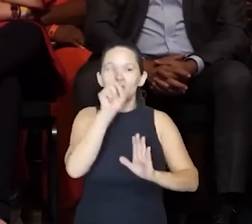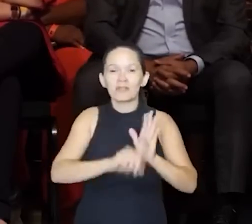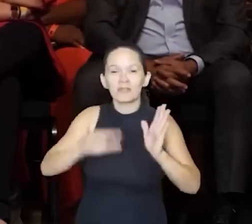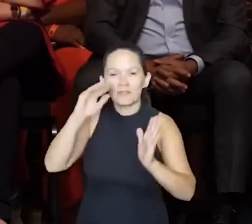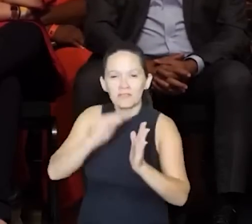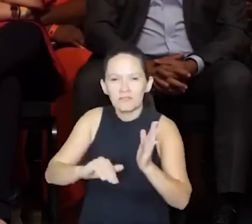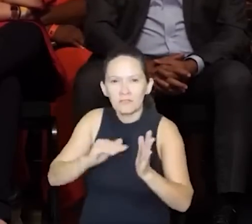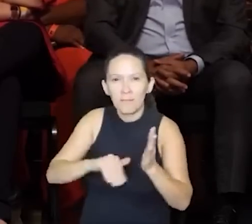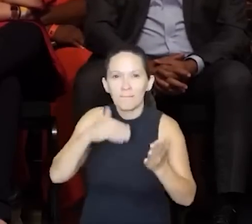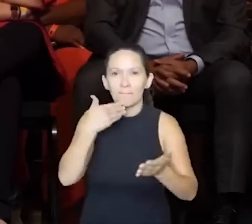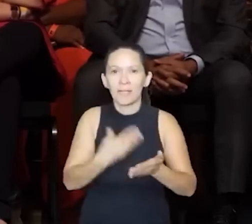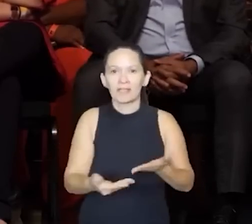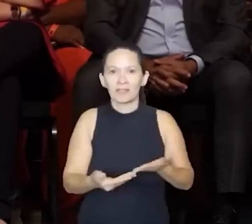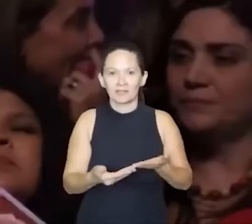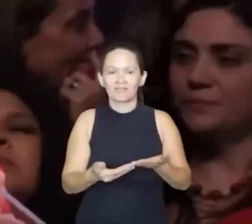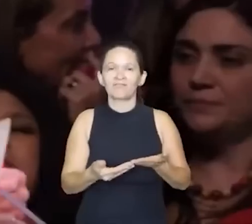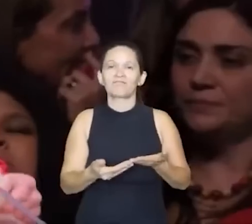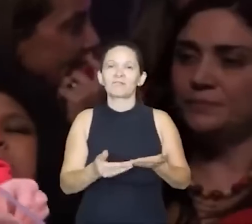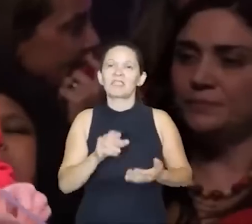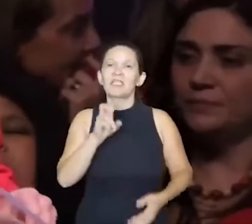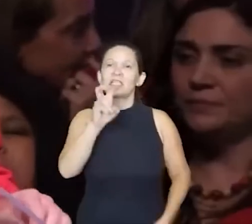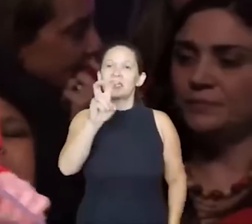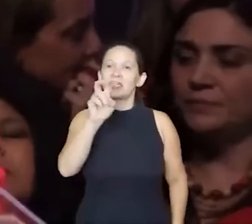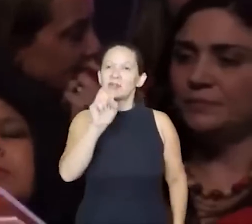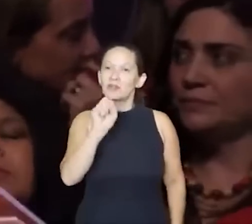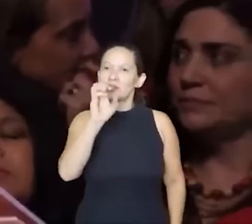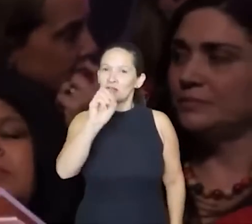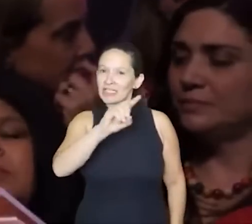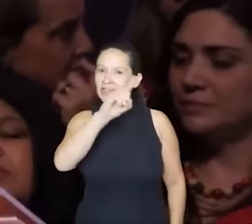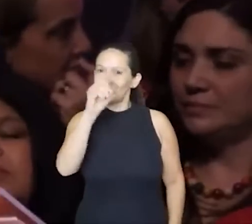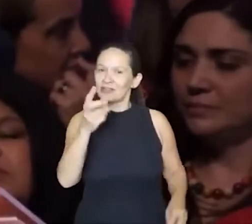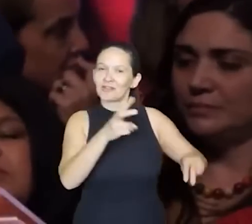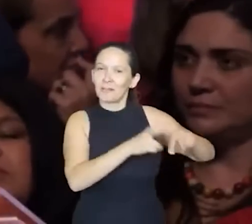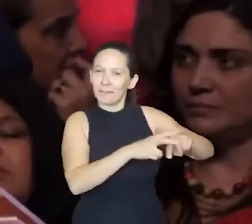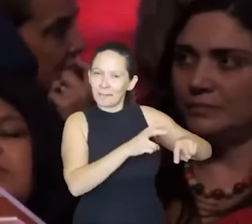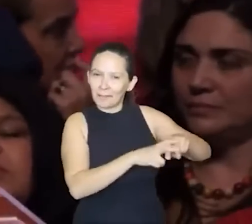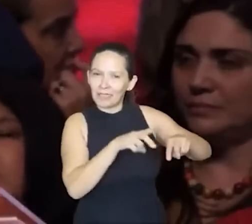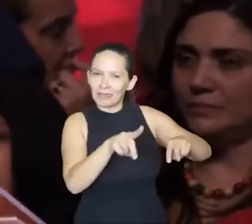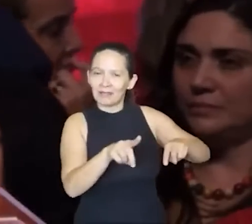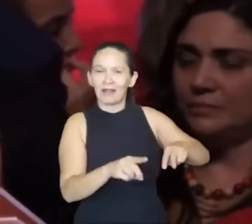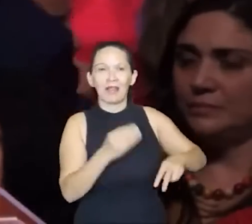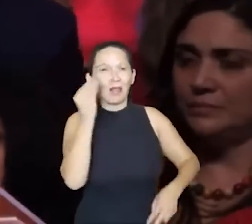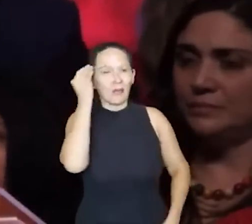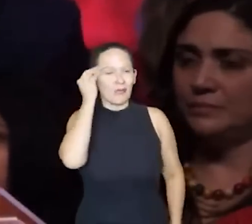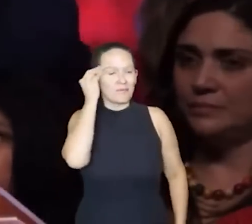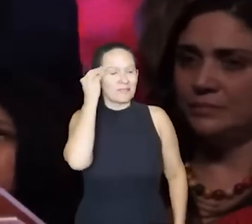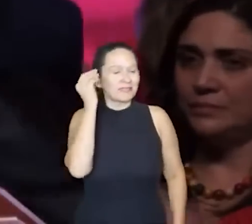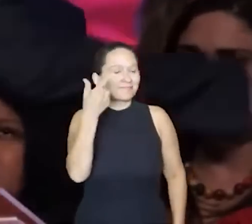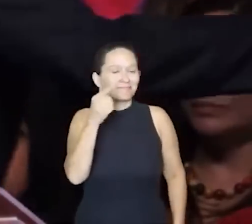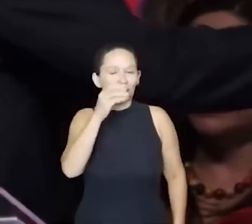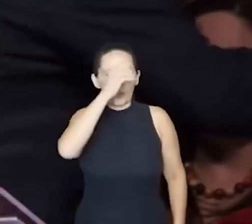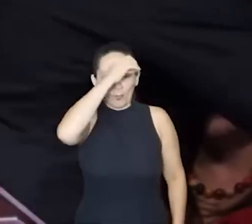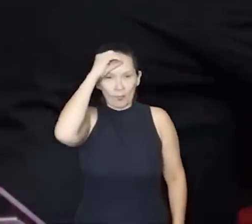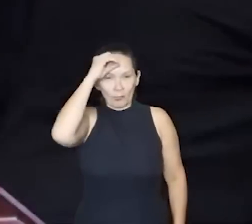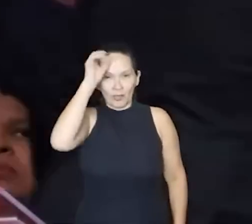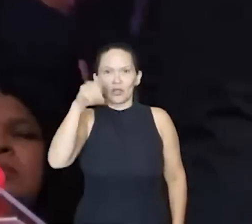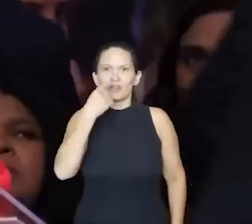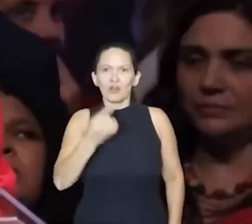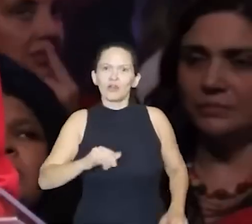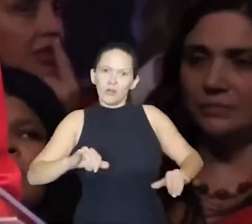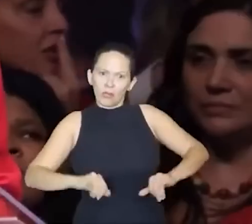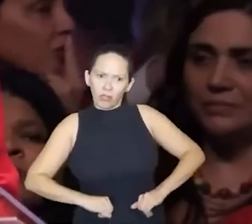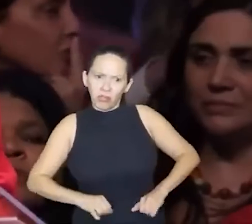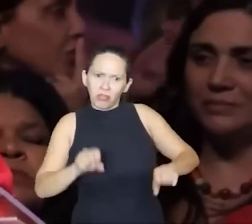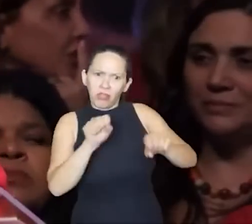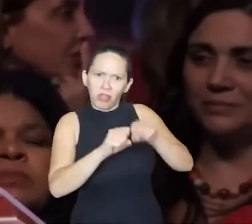e amargou 580 dias de prisão sem culpa. Fomos atacados com violência